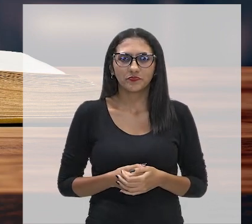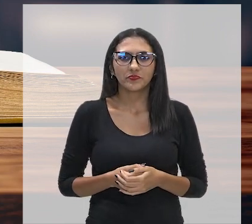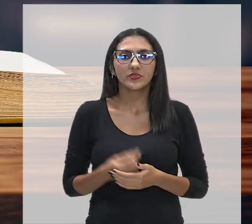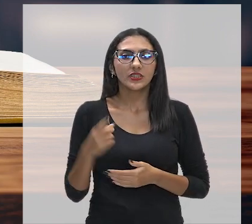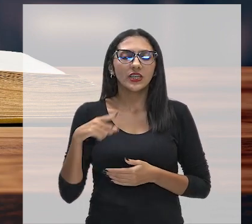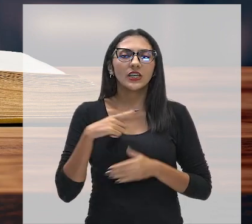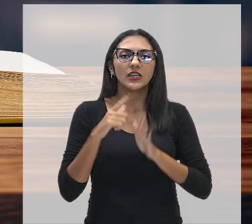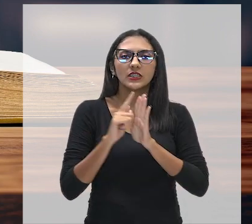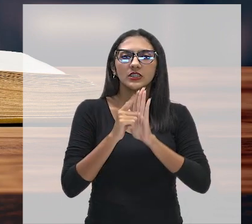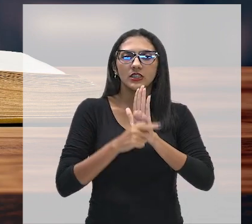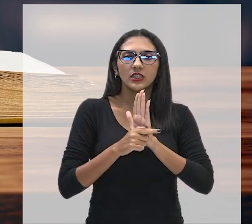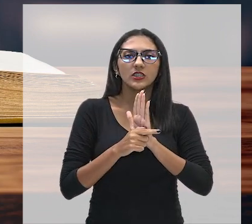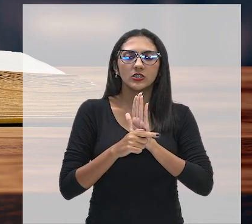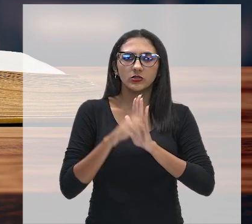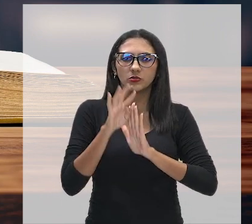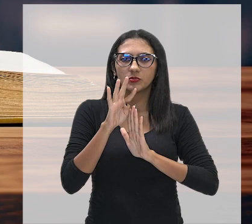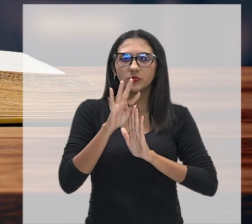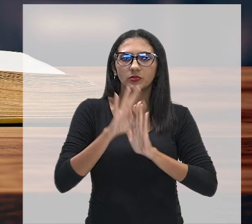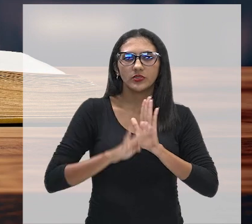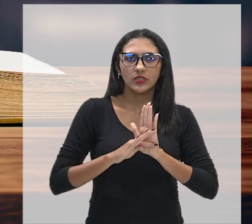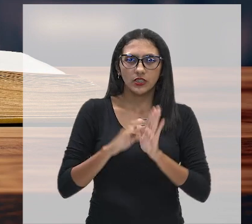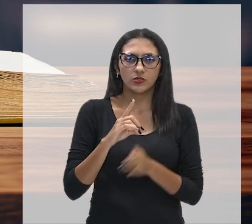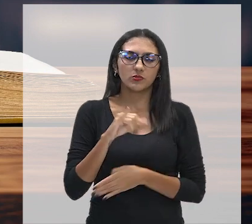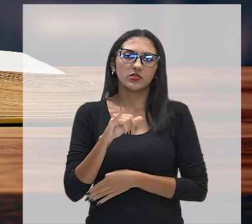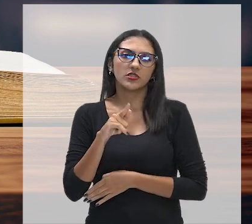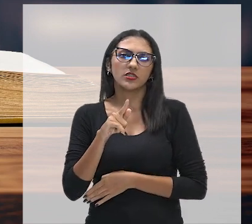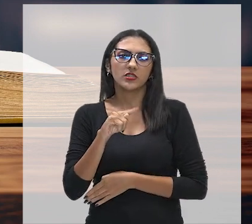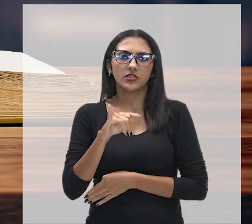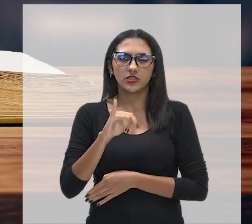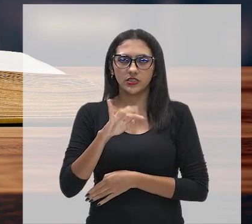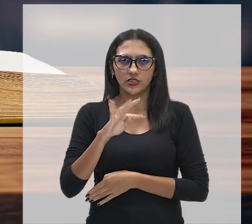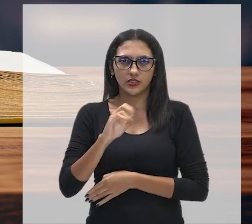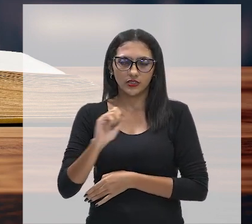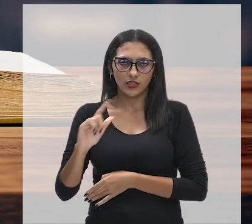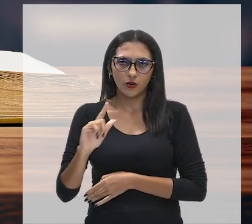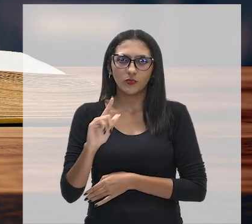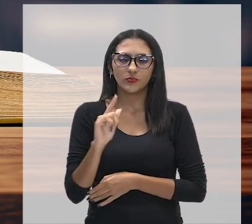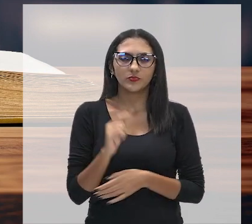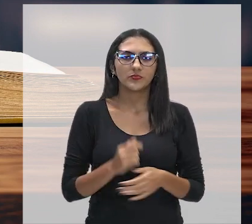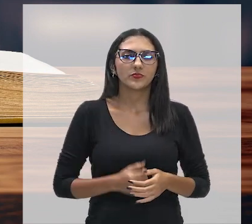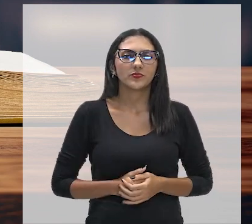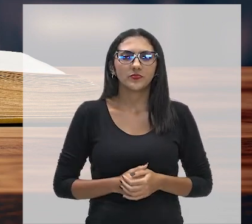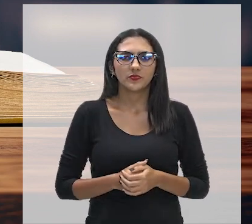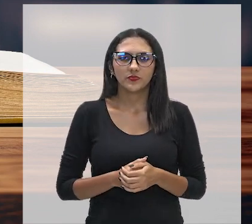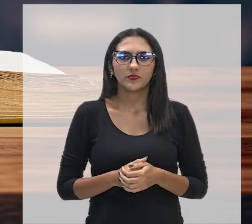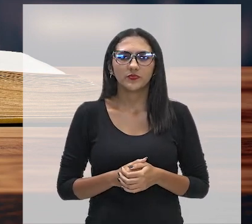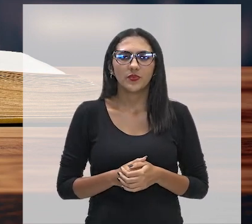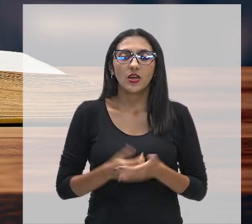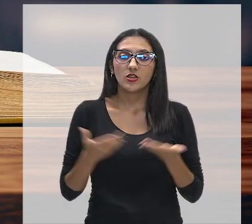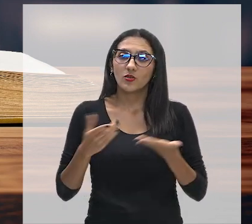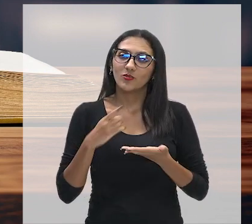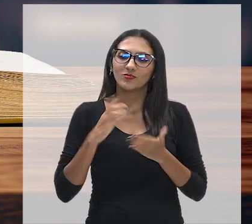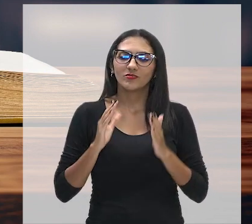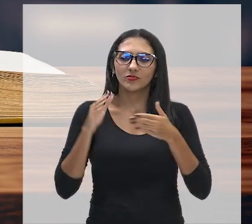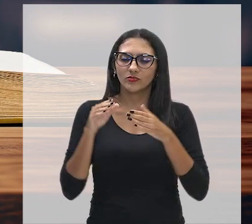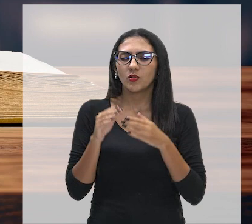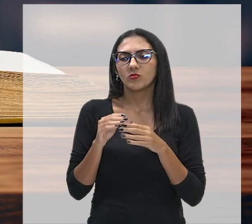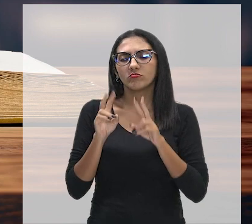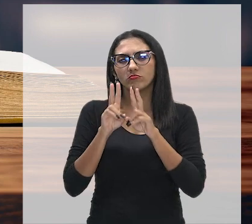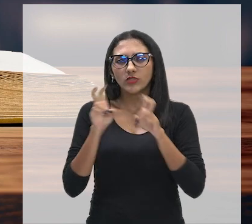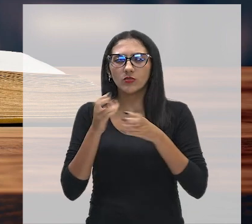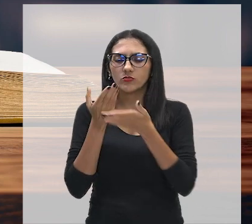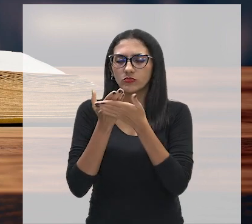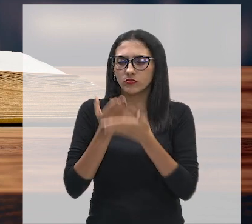são chamados de gêneros textuais digitais. E hoje nós vamos falar